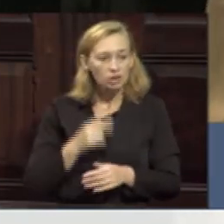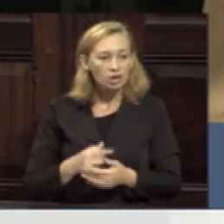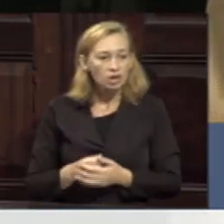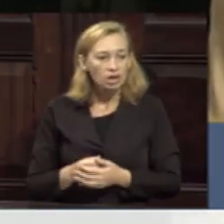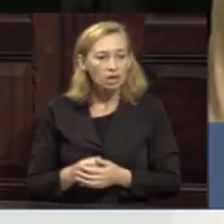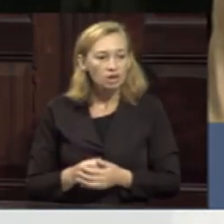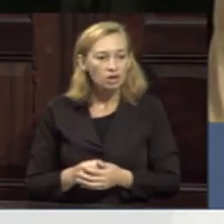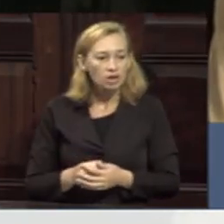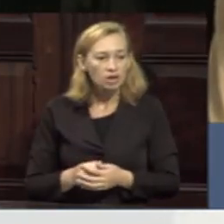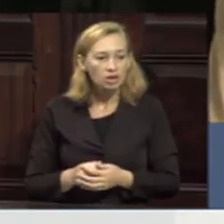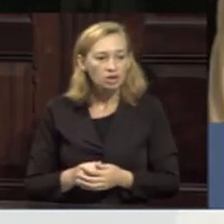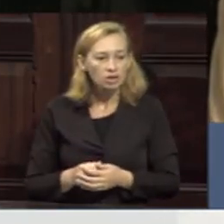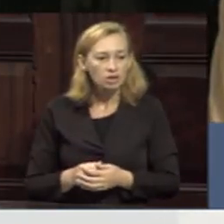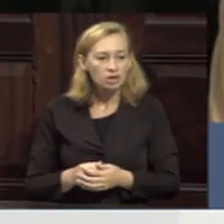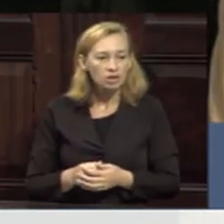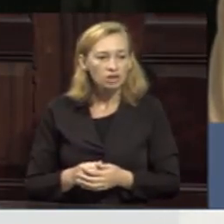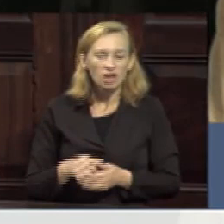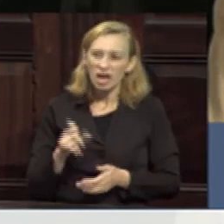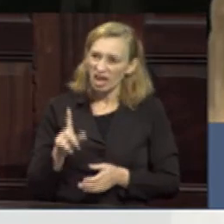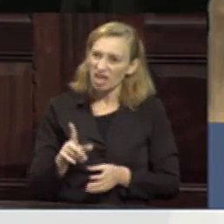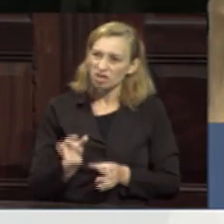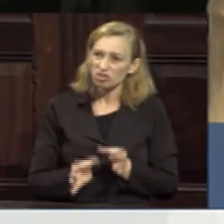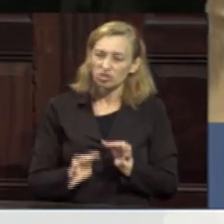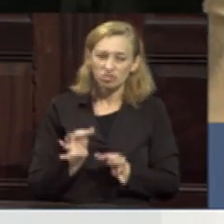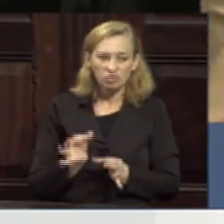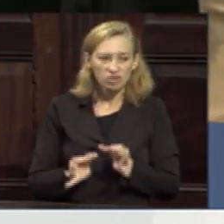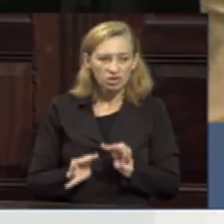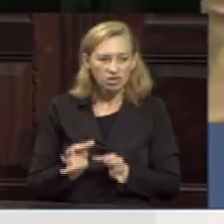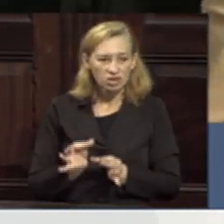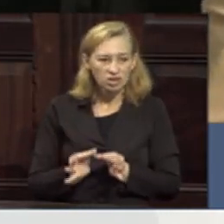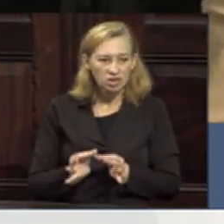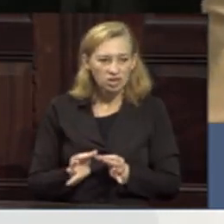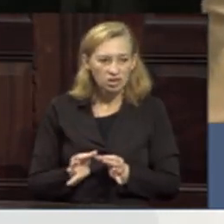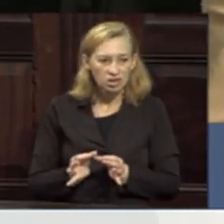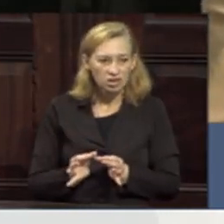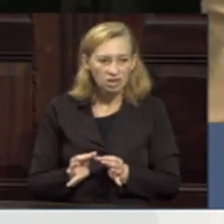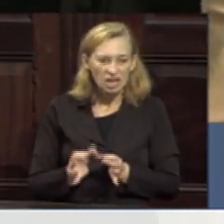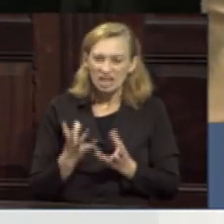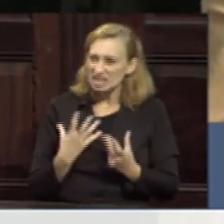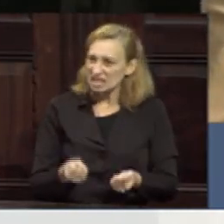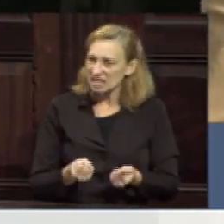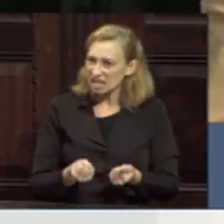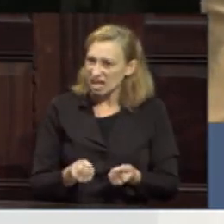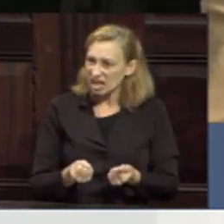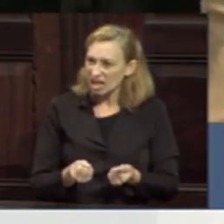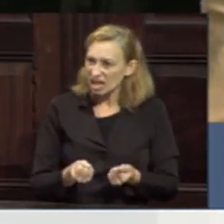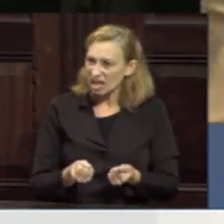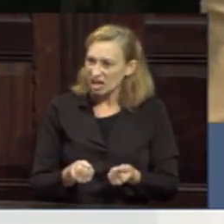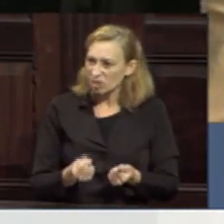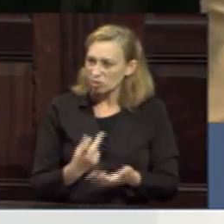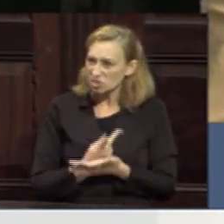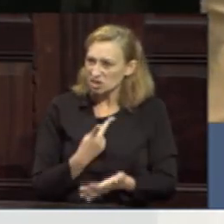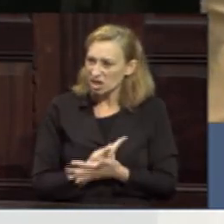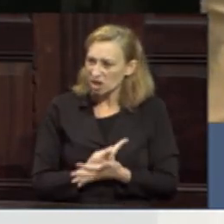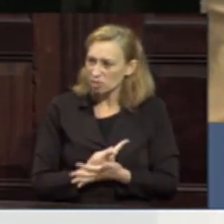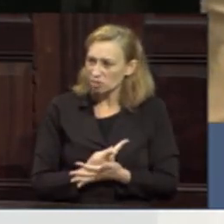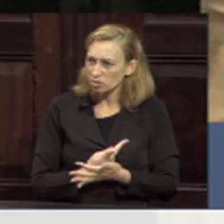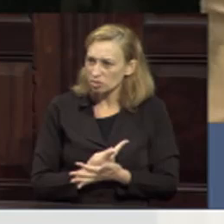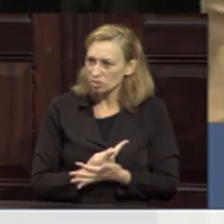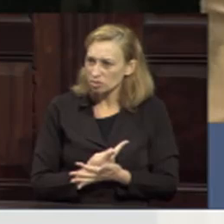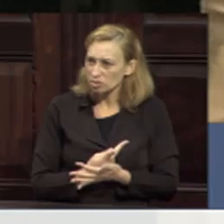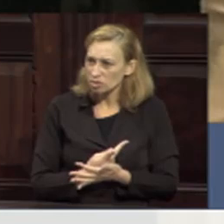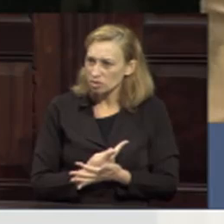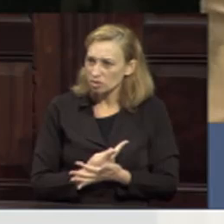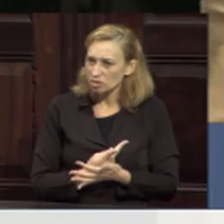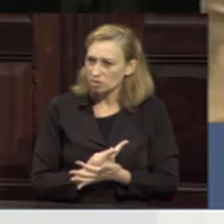vem cá, é justificável aceitar como natural um assassinato brutal, uma